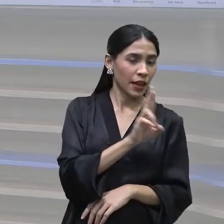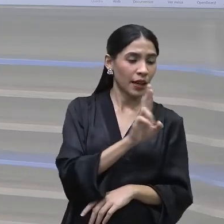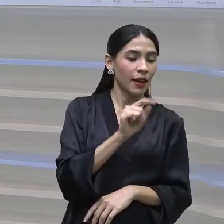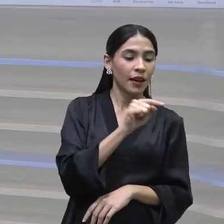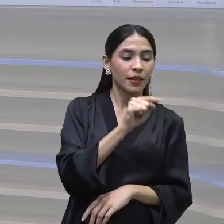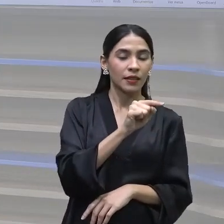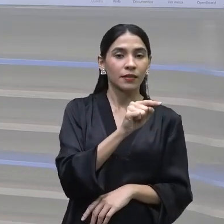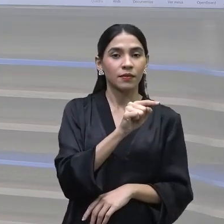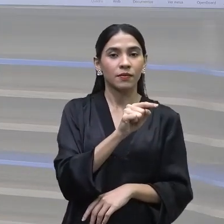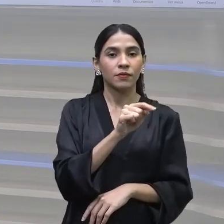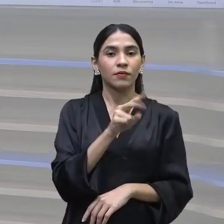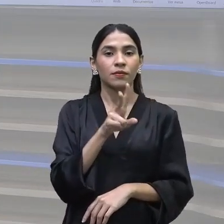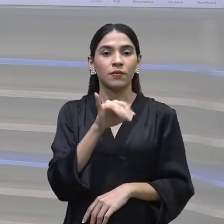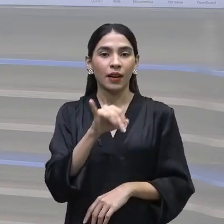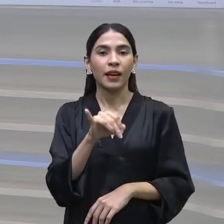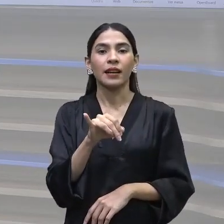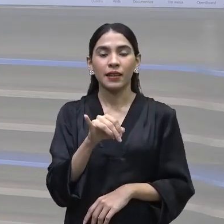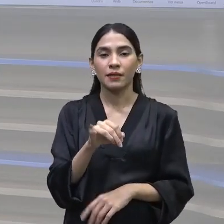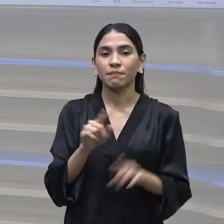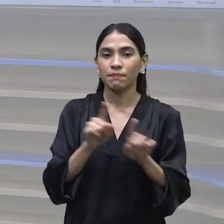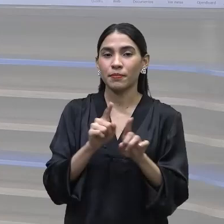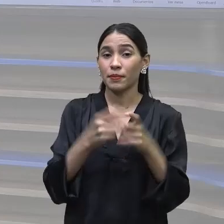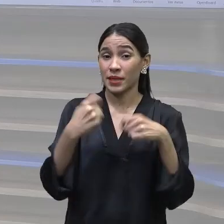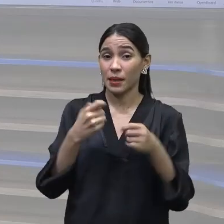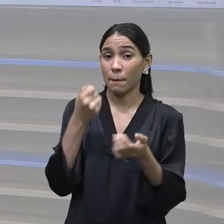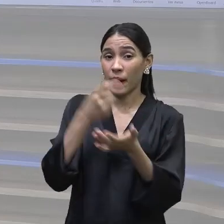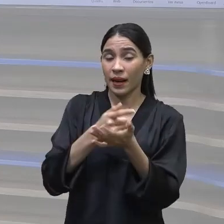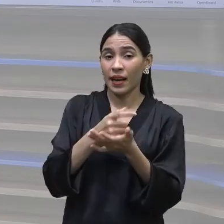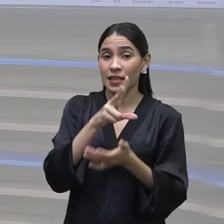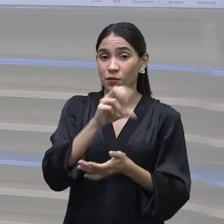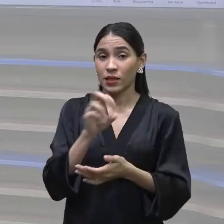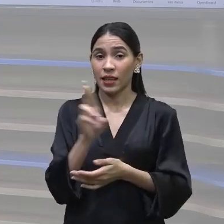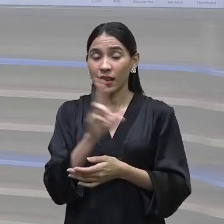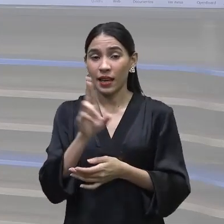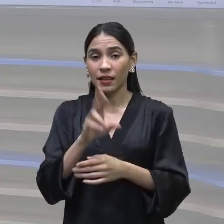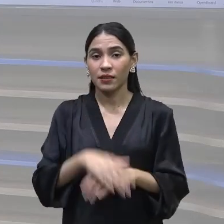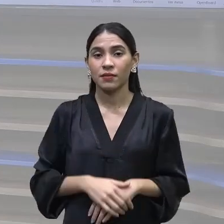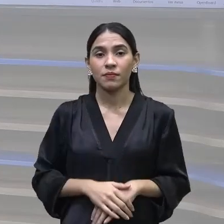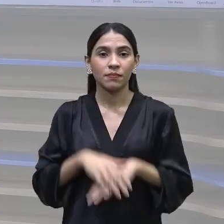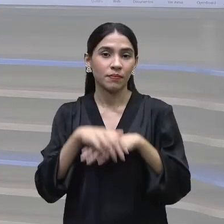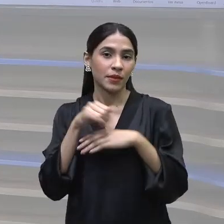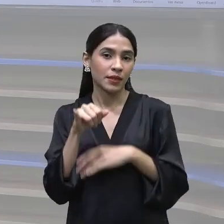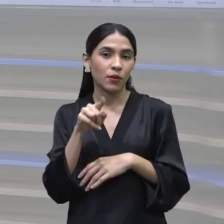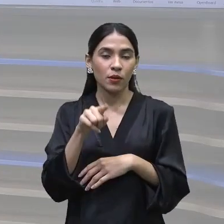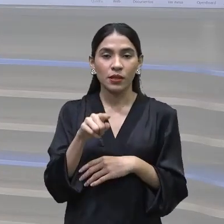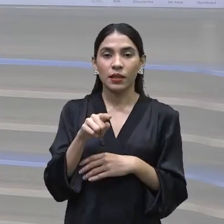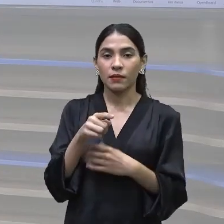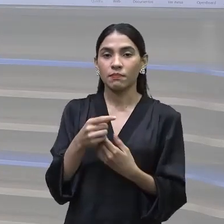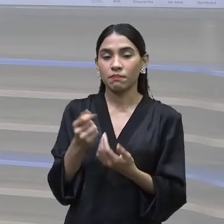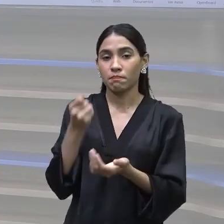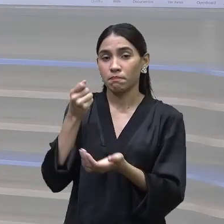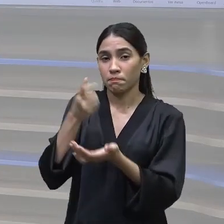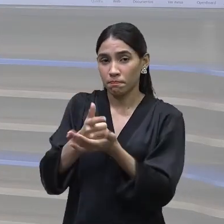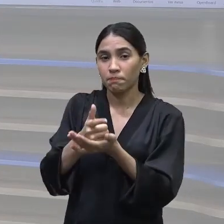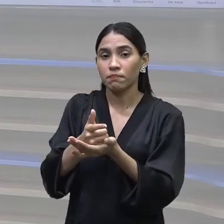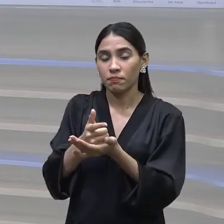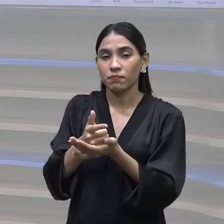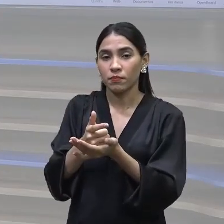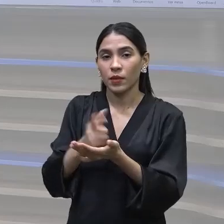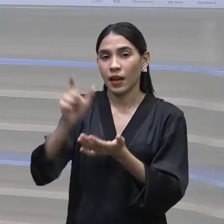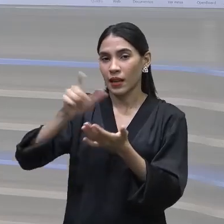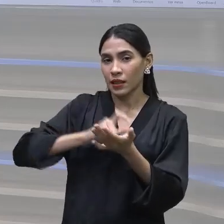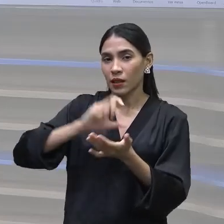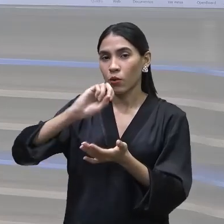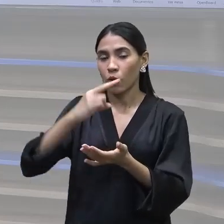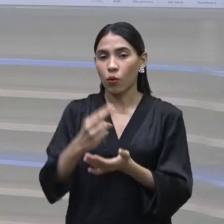lógico que você vai ficar devendo R$50. E aí, de repente, você consegue efetuar essa compra, pagar ali com o seu